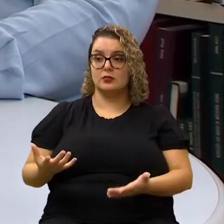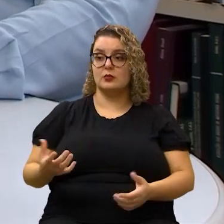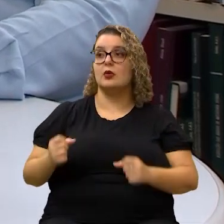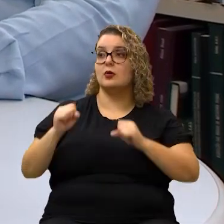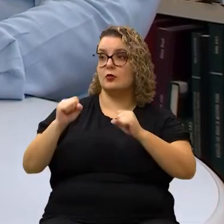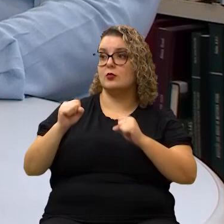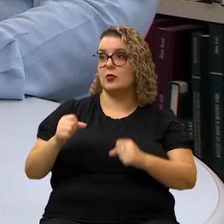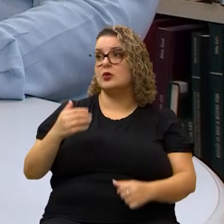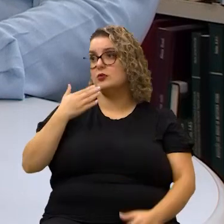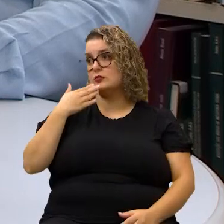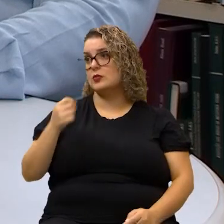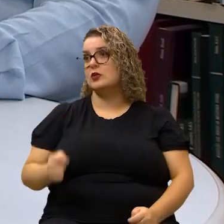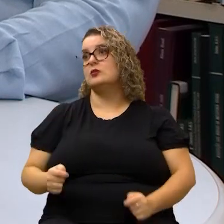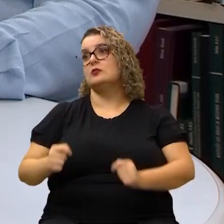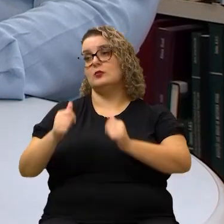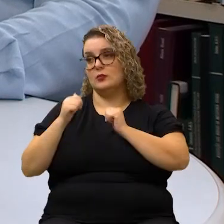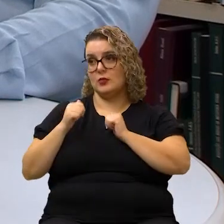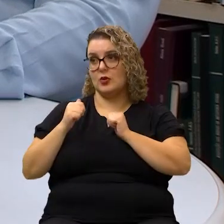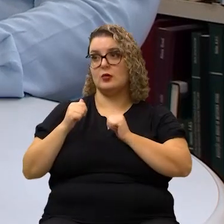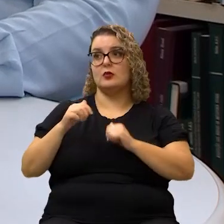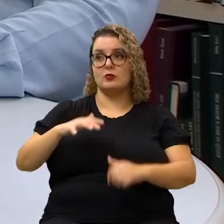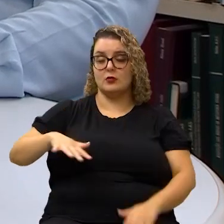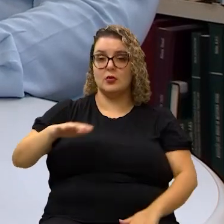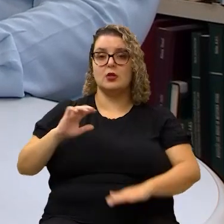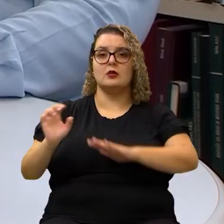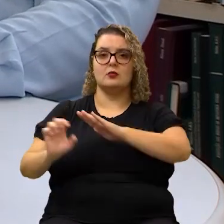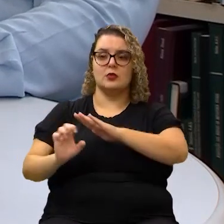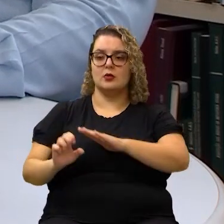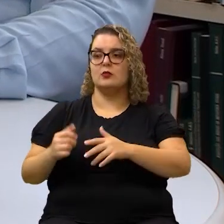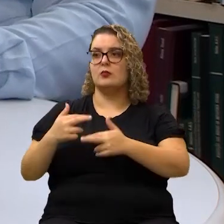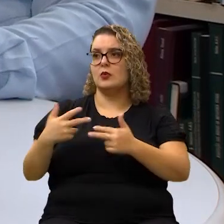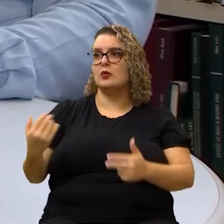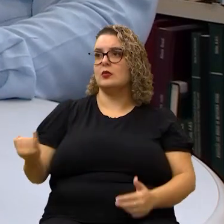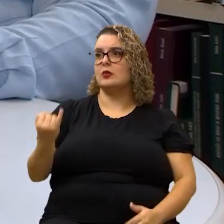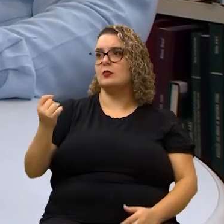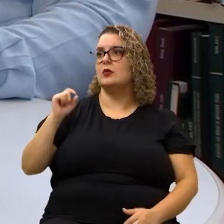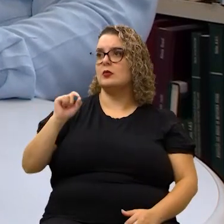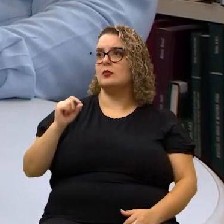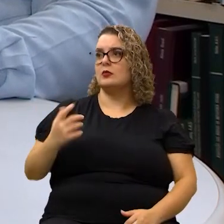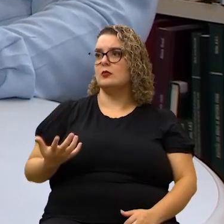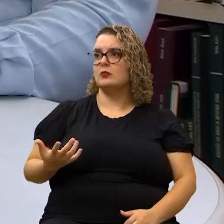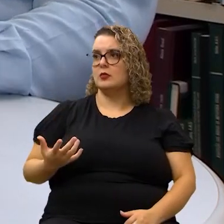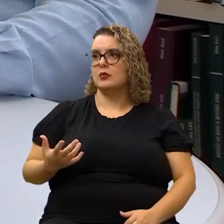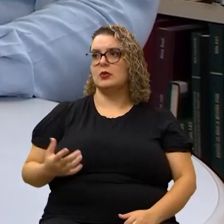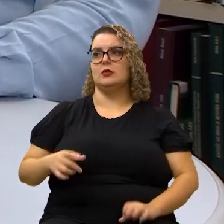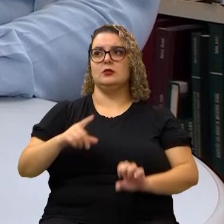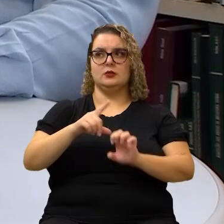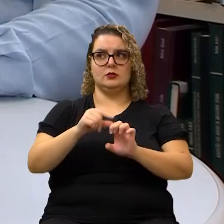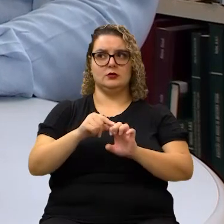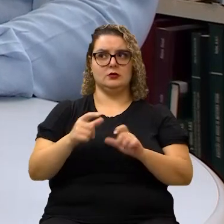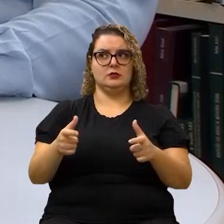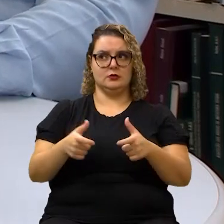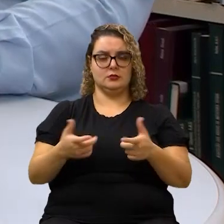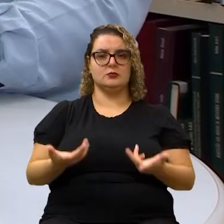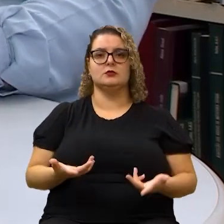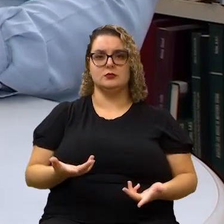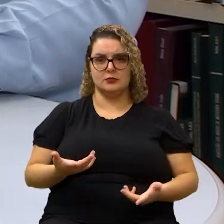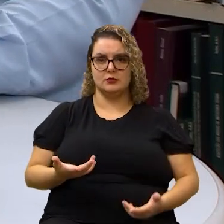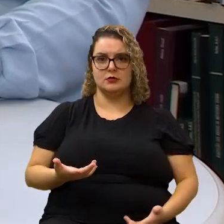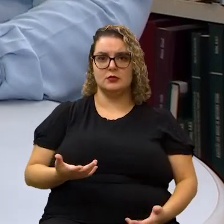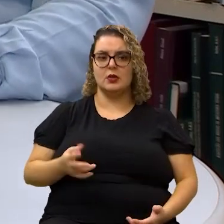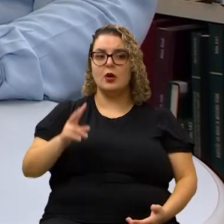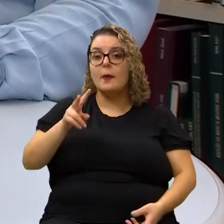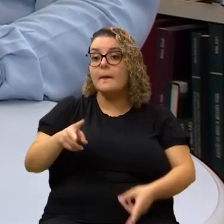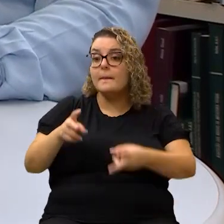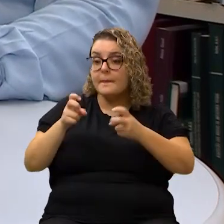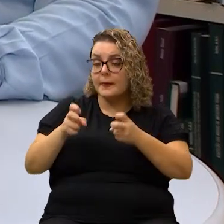forma que ele possa ter o melhor benefício para o seu negócio, né? Uma coisa importante é assim, se o microempreendedor ele constata